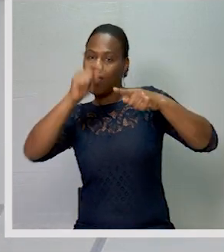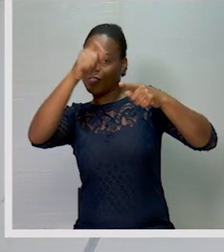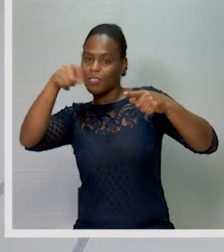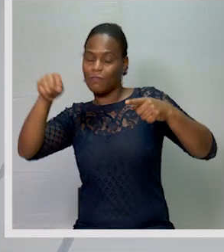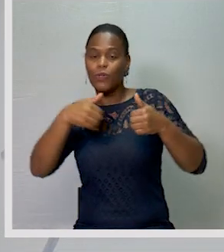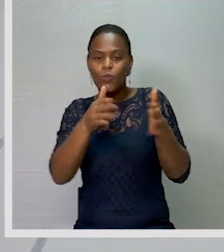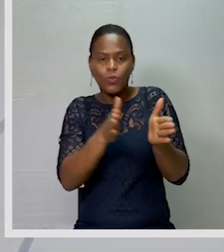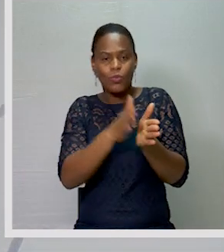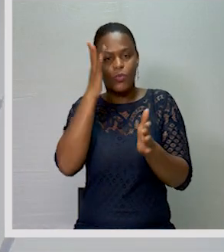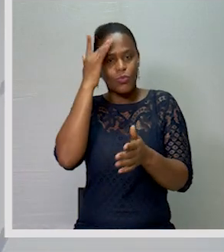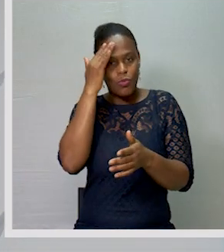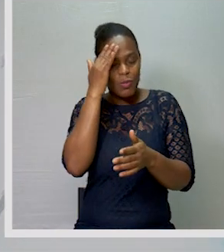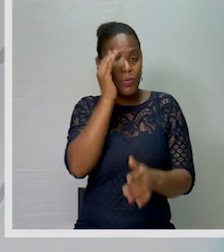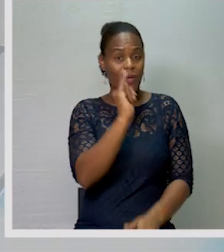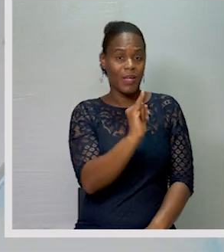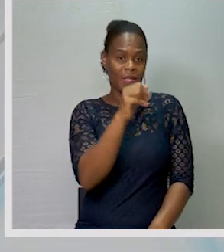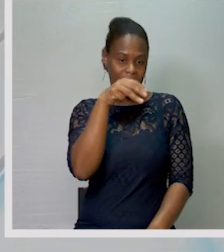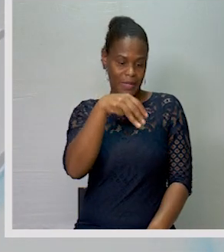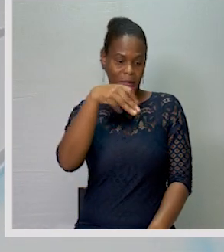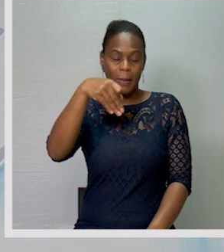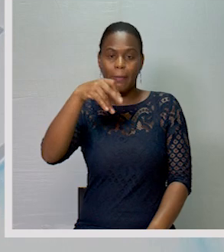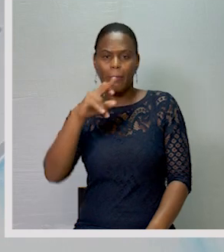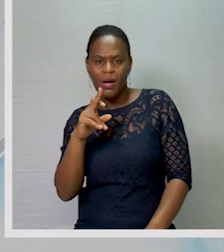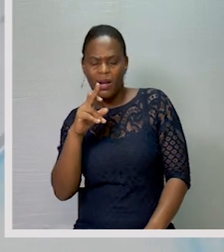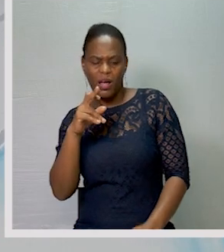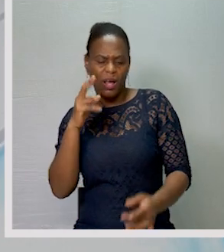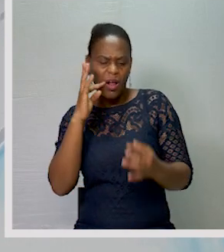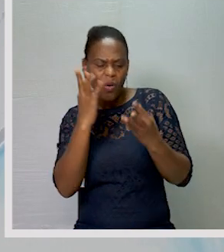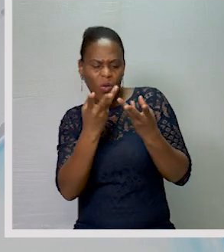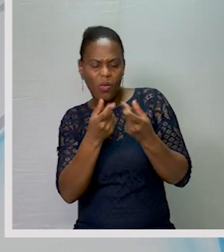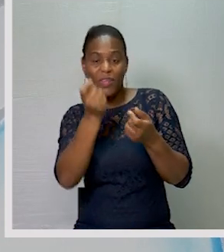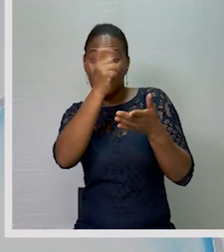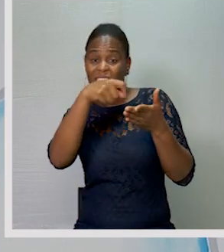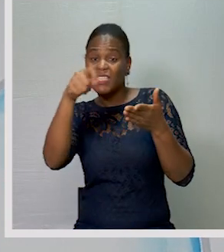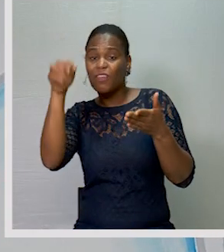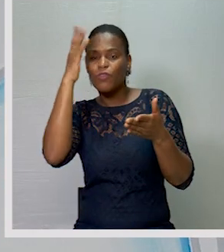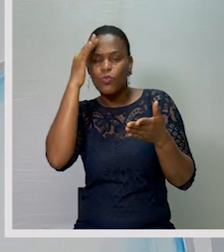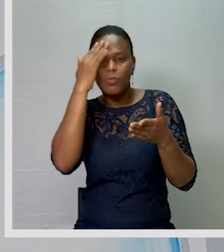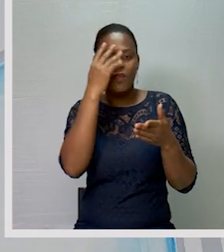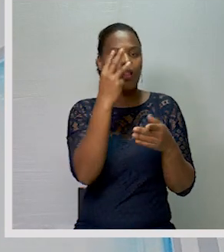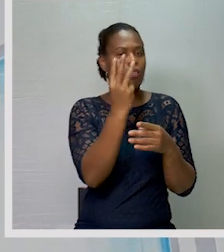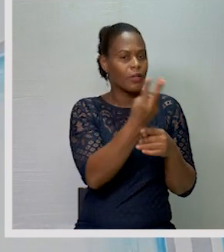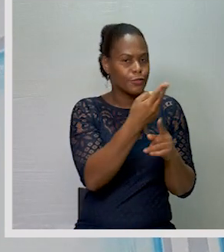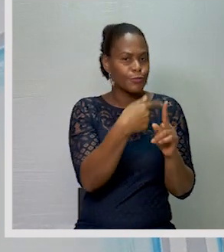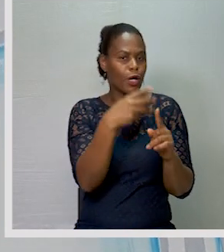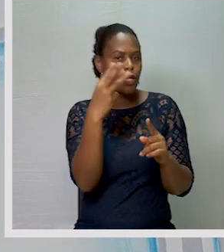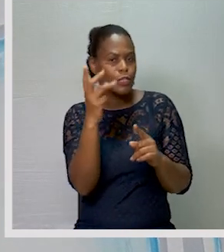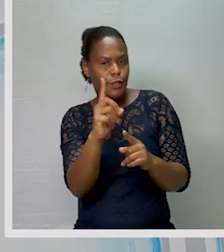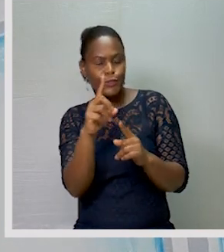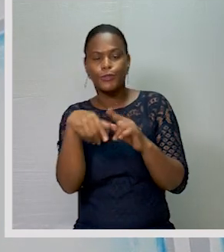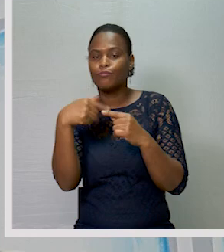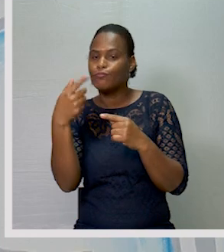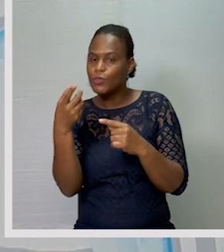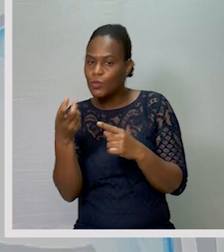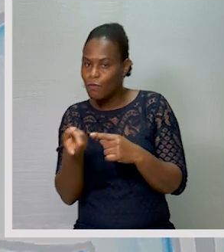todos os números ímpares encontrados na contagem ou na escrita dos números de 3 em 3 até 120, todos